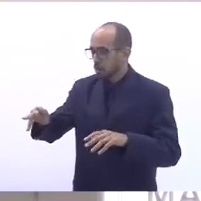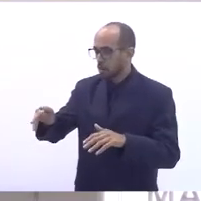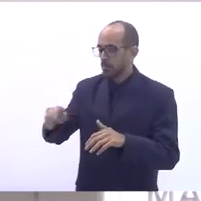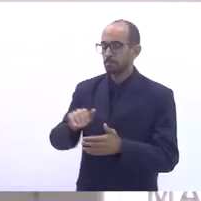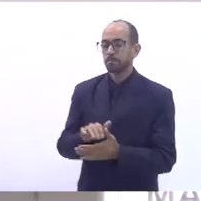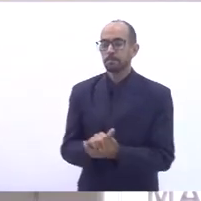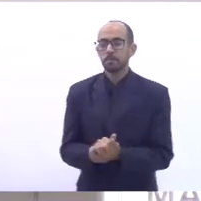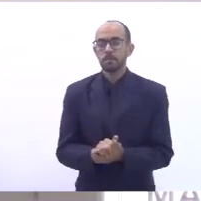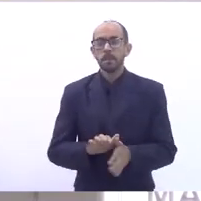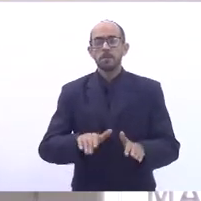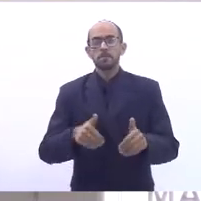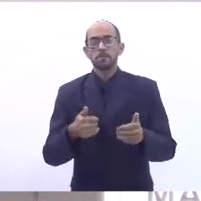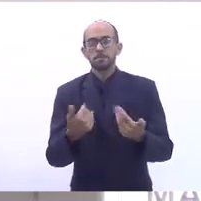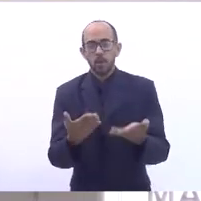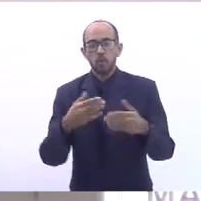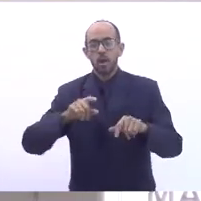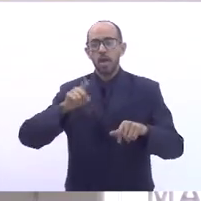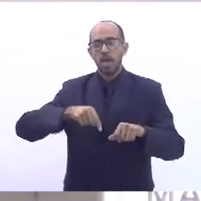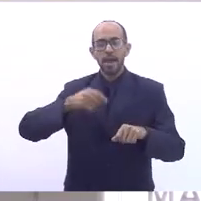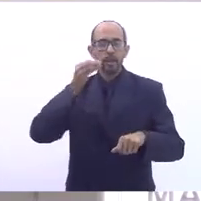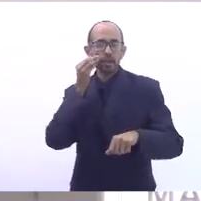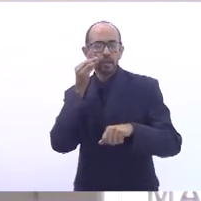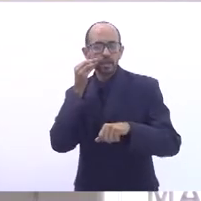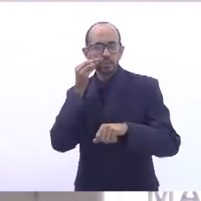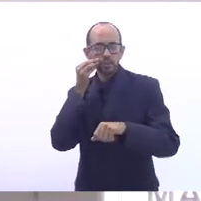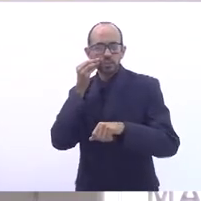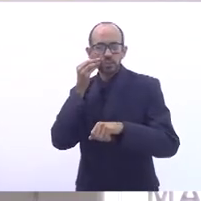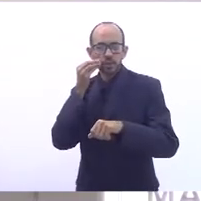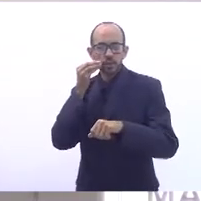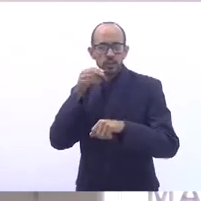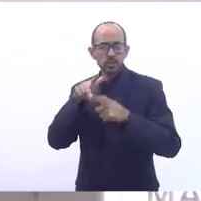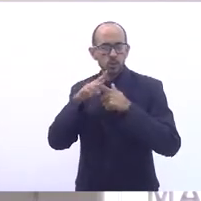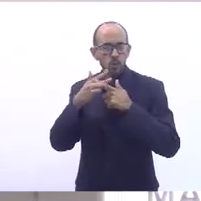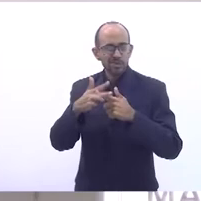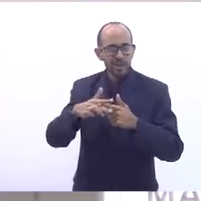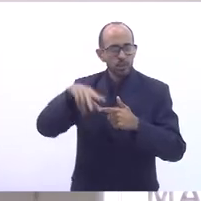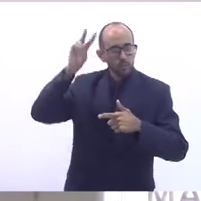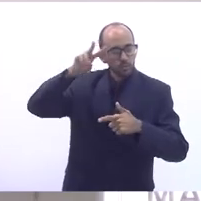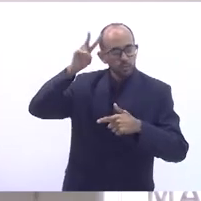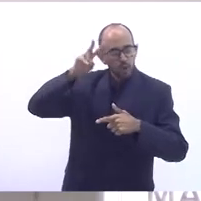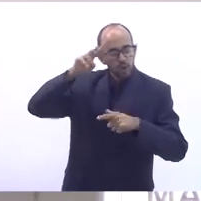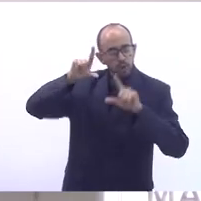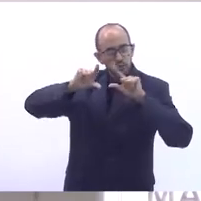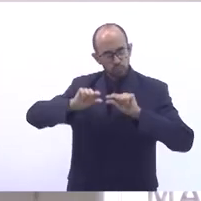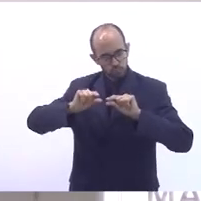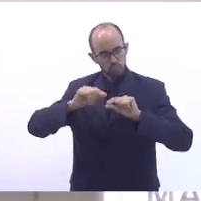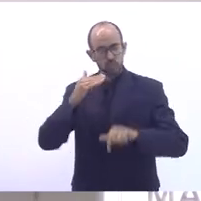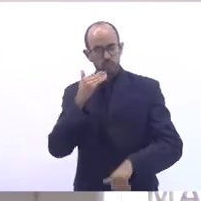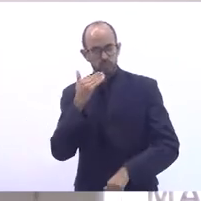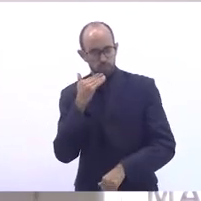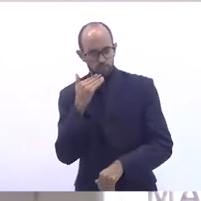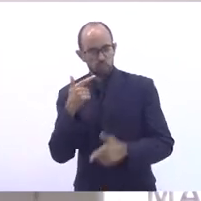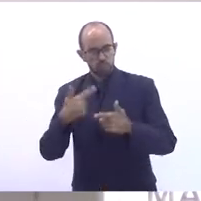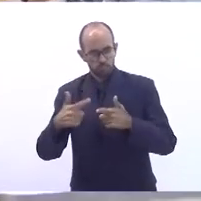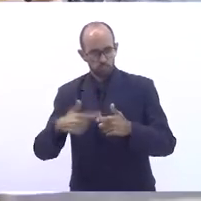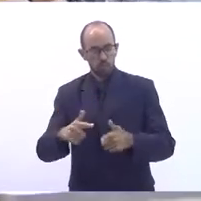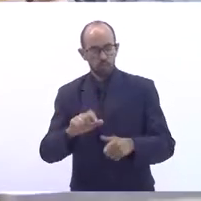busca tratar é a reparação está Oi e a redução de danos Oi beleza